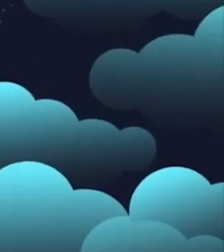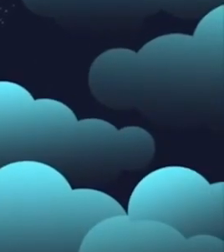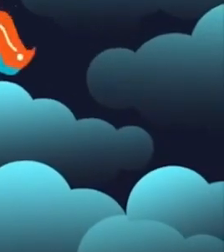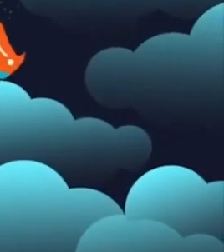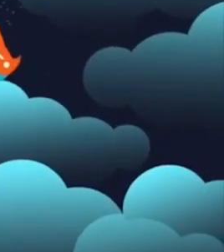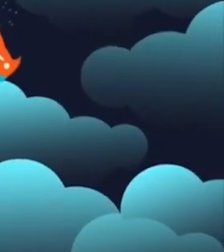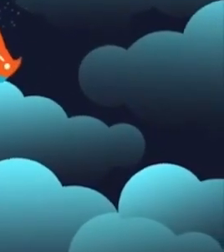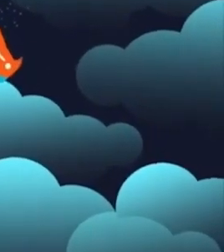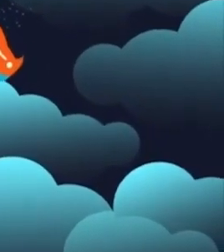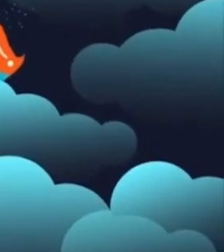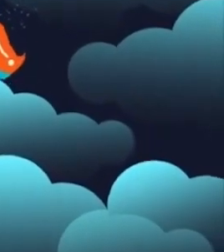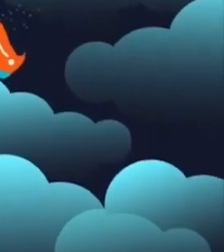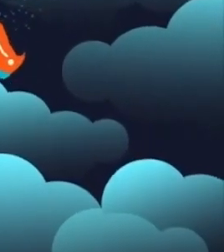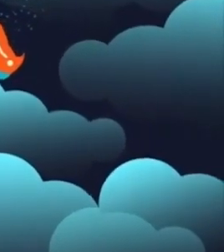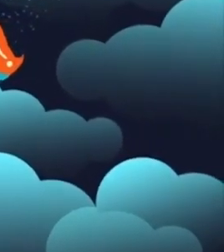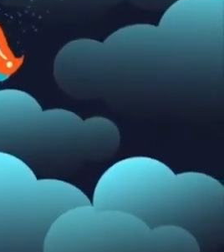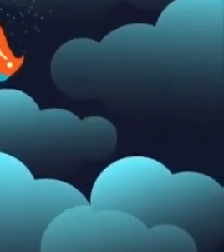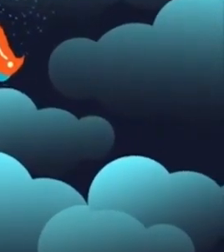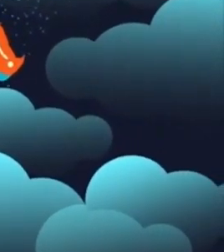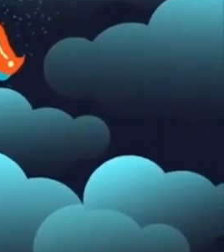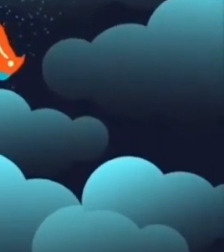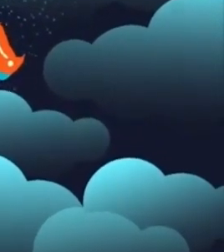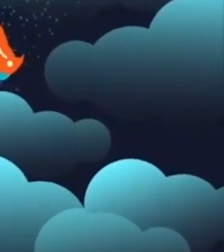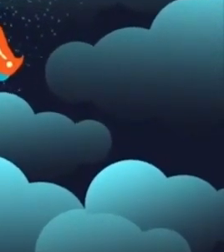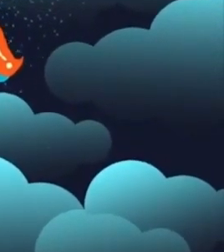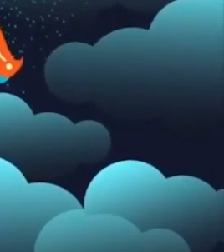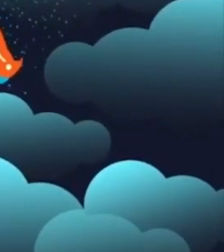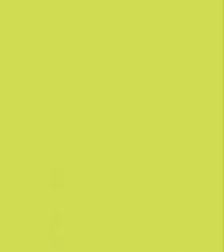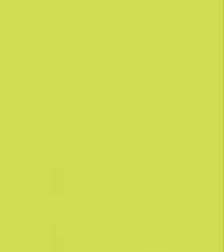tenho sonhos pra viver.